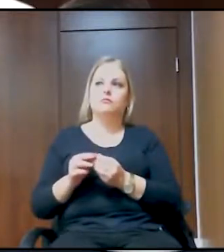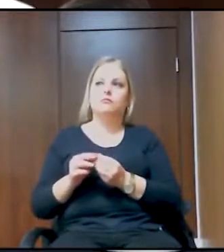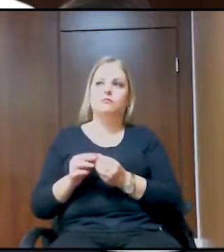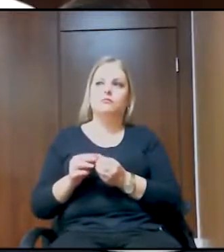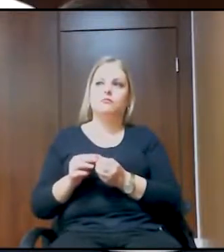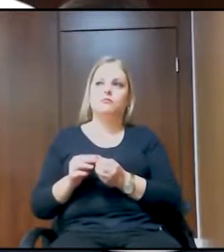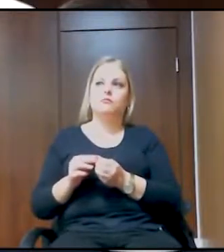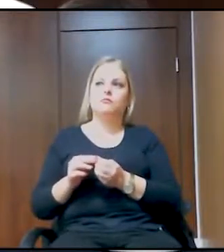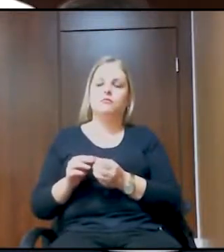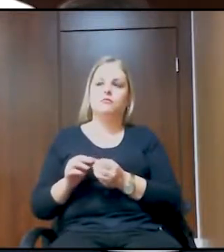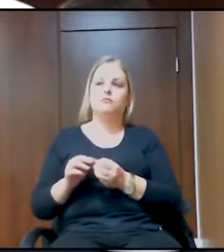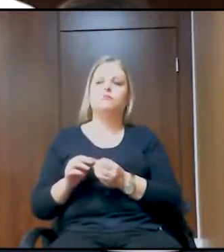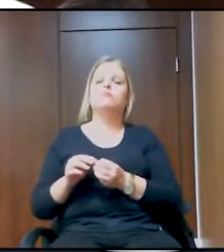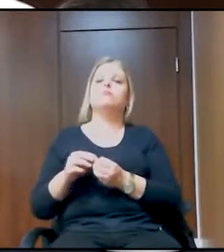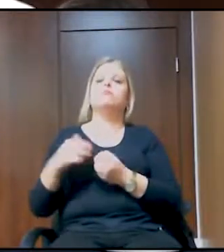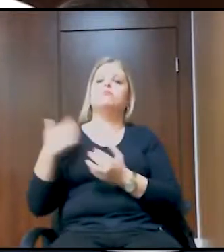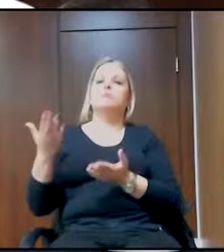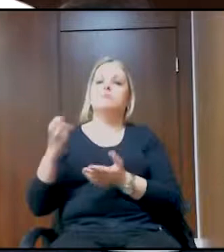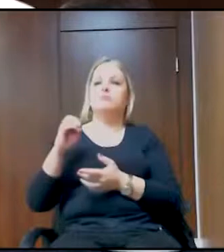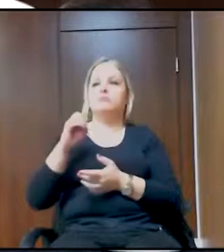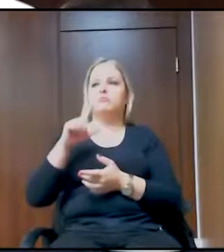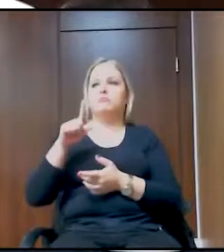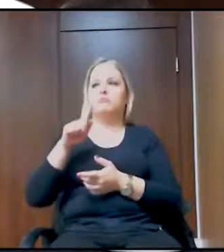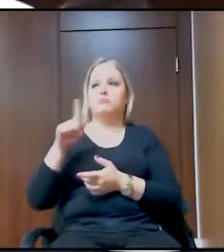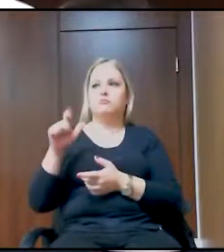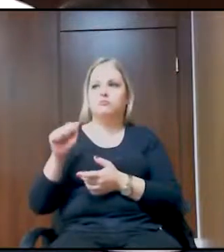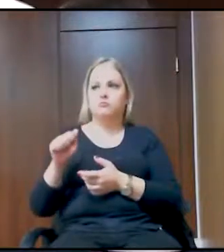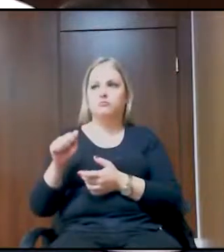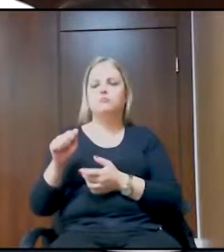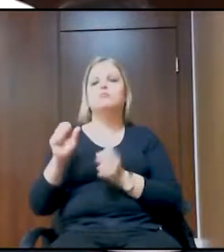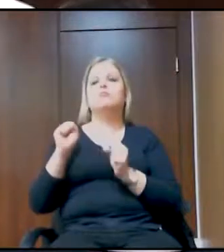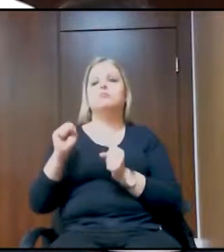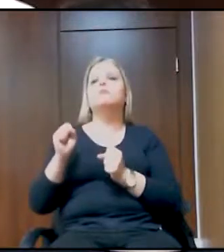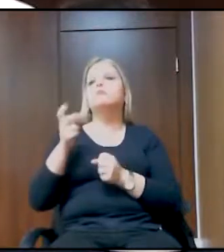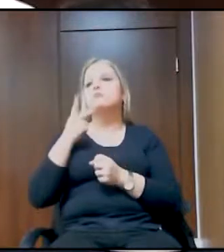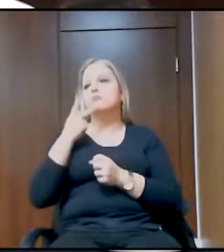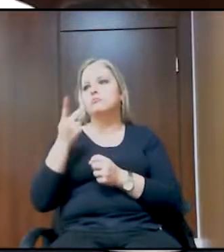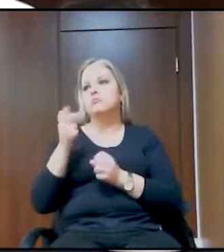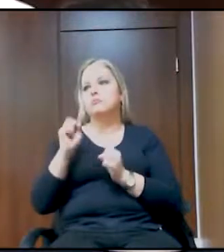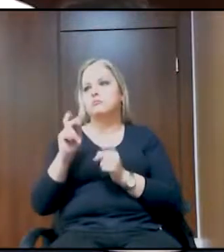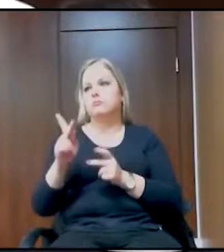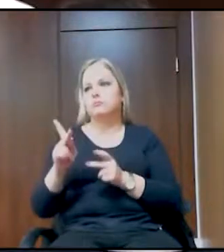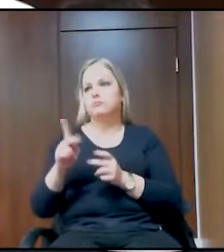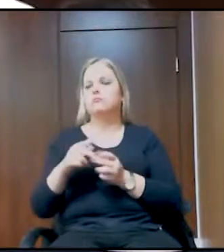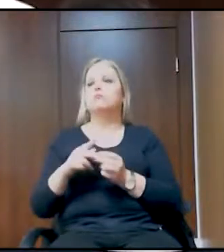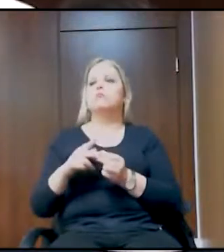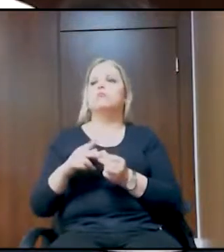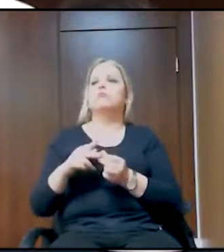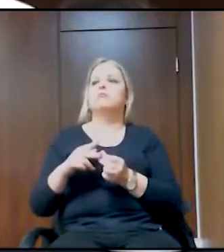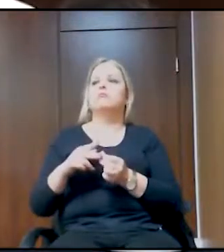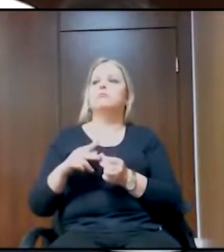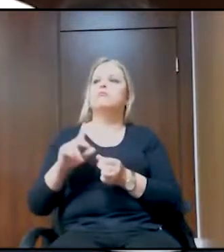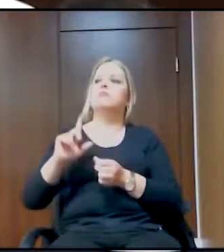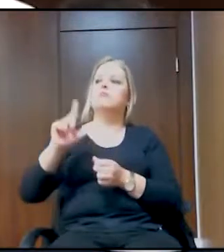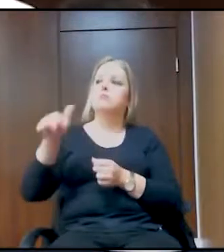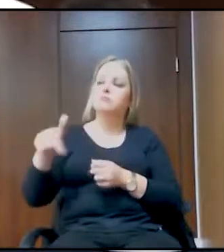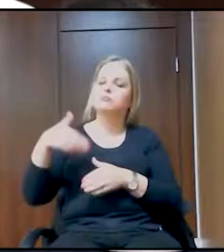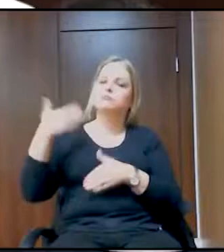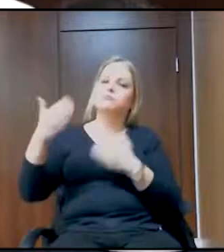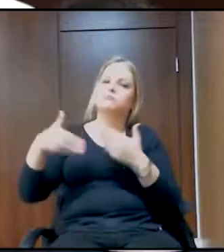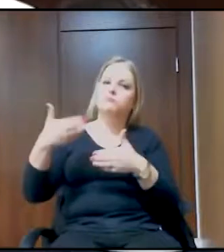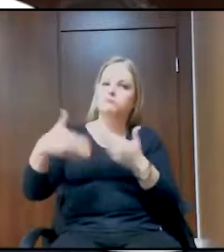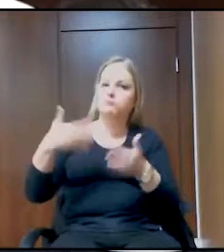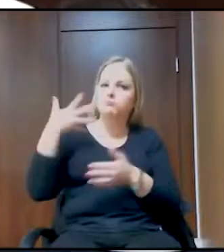assim. Tá, então, dona Olga, a senhora tem a fala garantida aqui no começo da audiência, tá? E aí, ao longo da